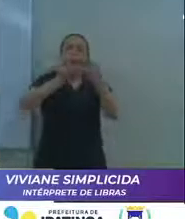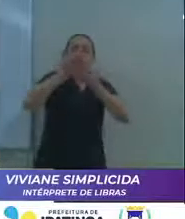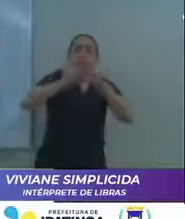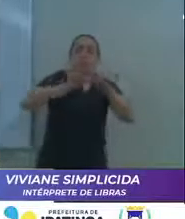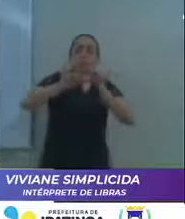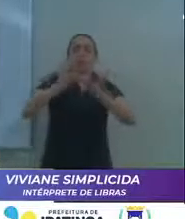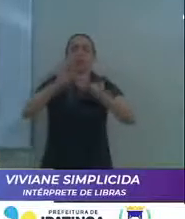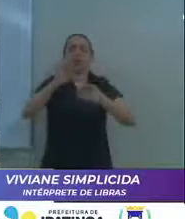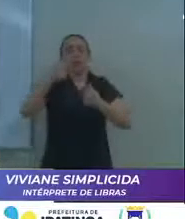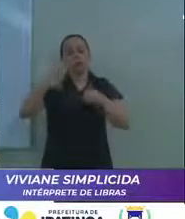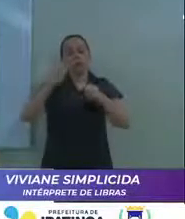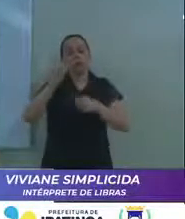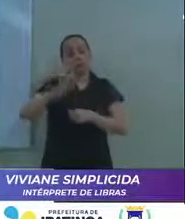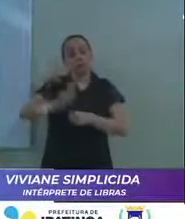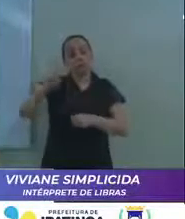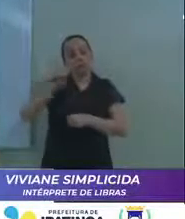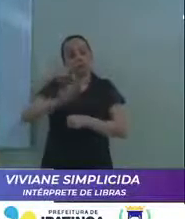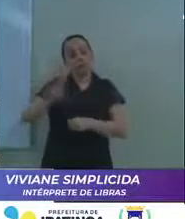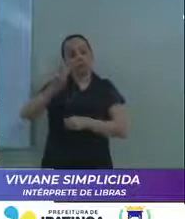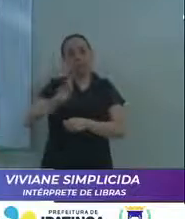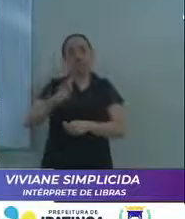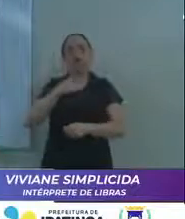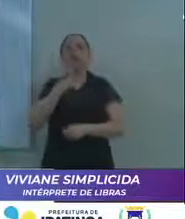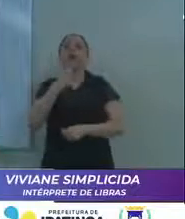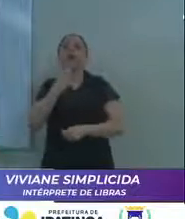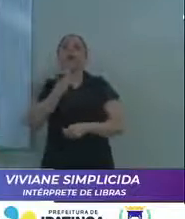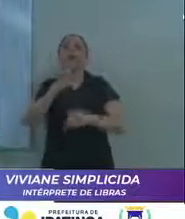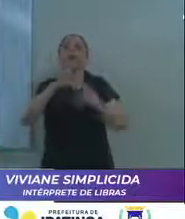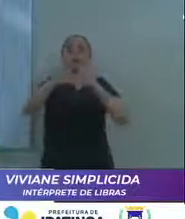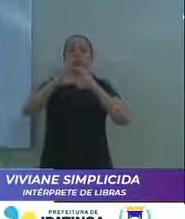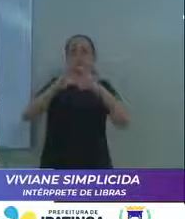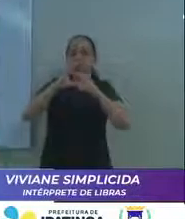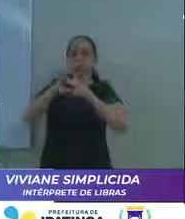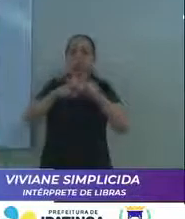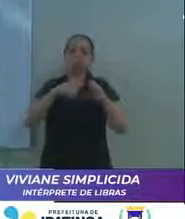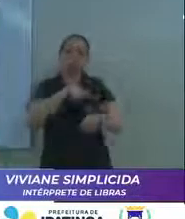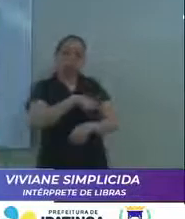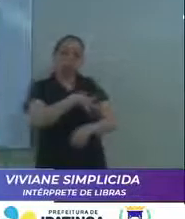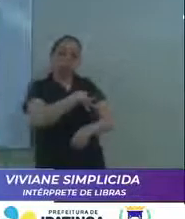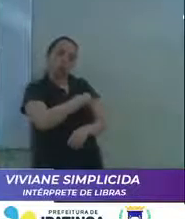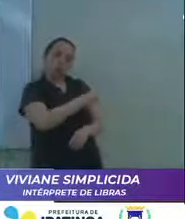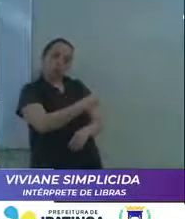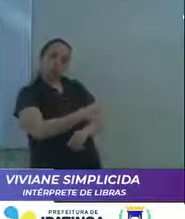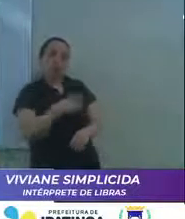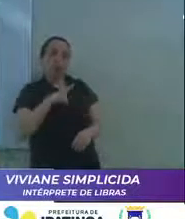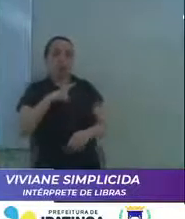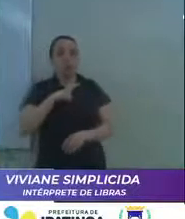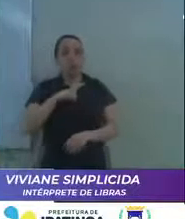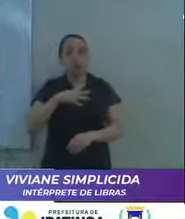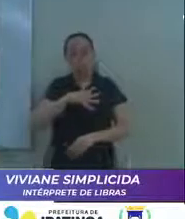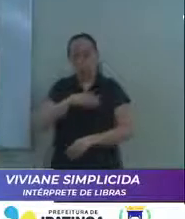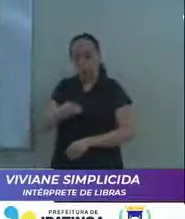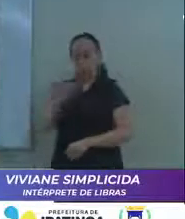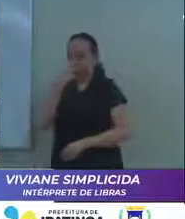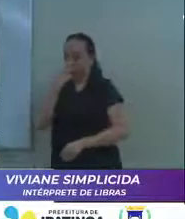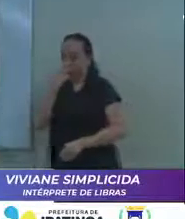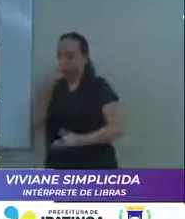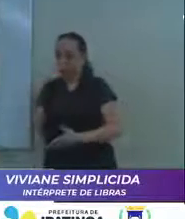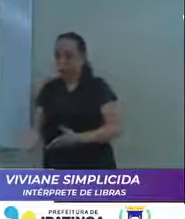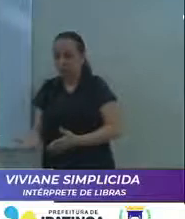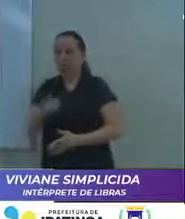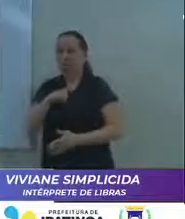voz na comunicação com os nossos filhos, né? Eu tenho meus filhos pets, eu imagino que muitos de vocês